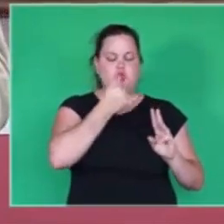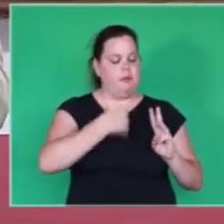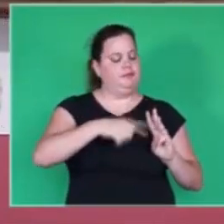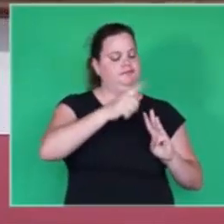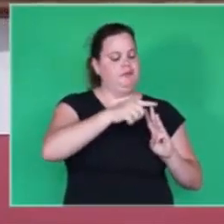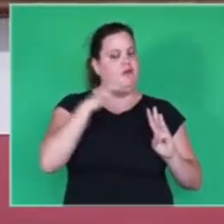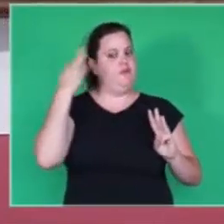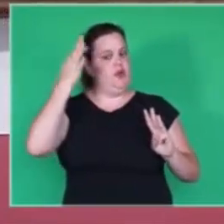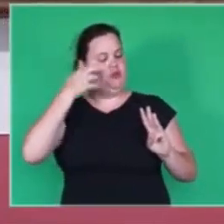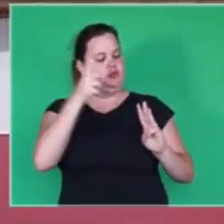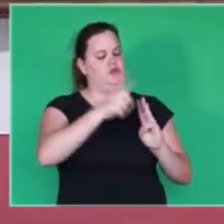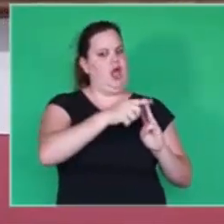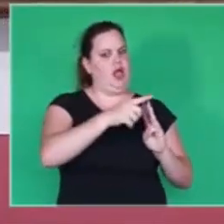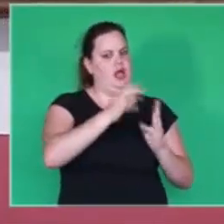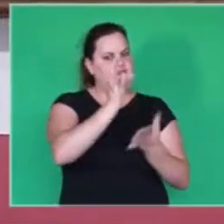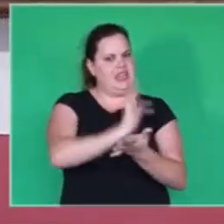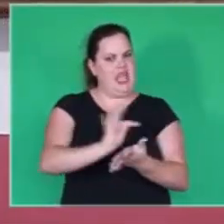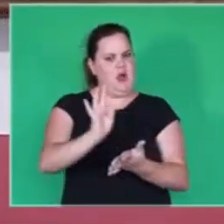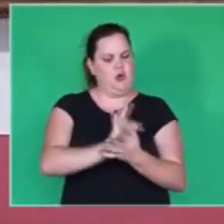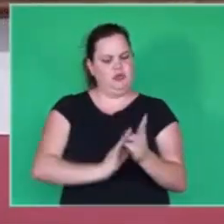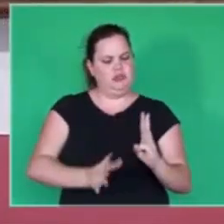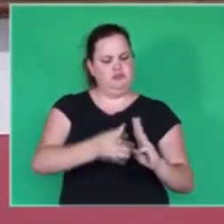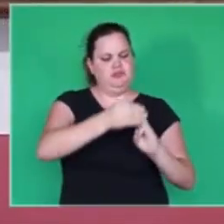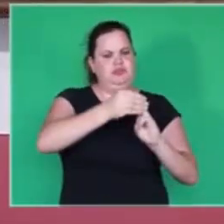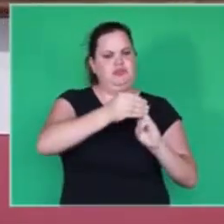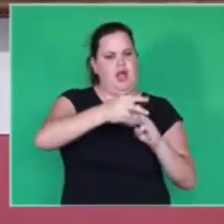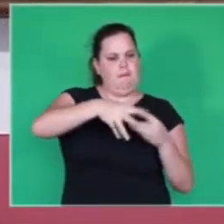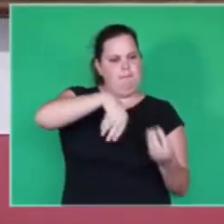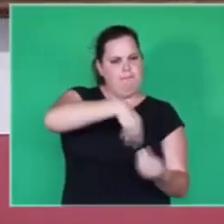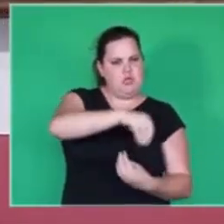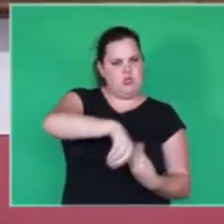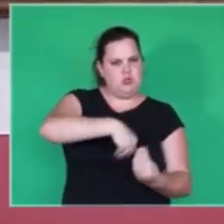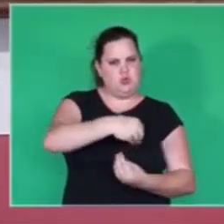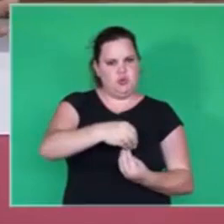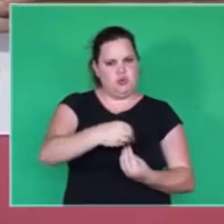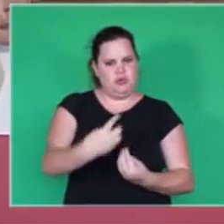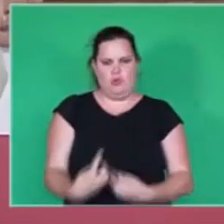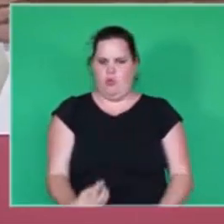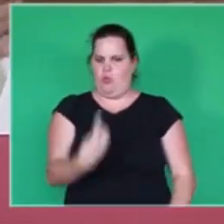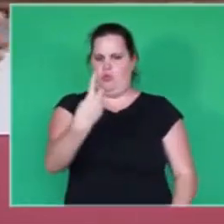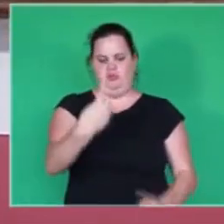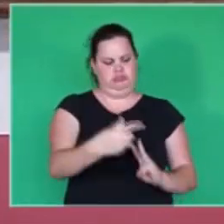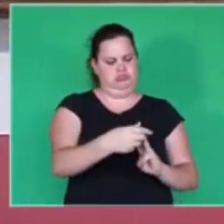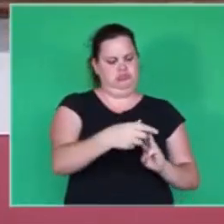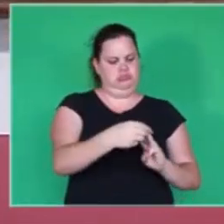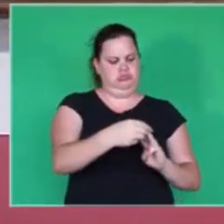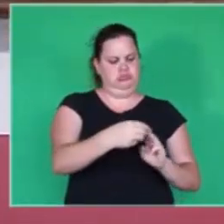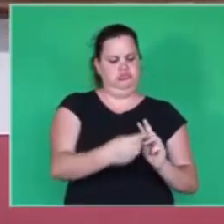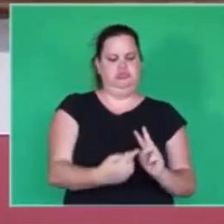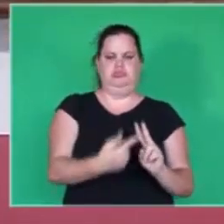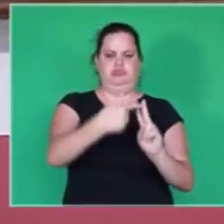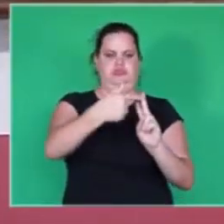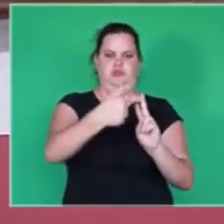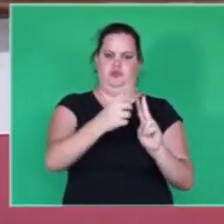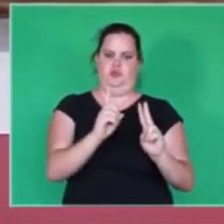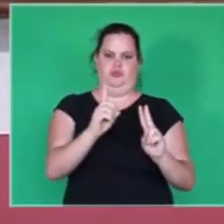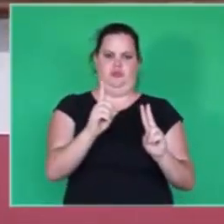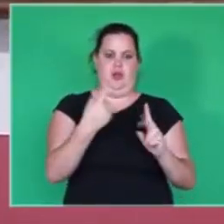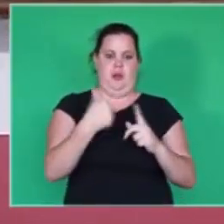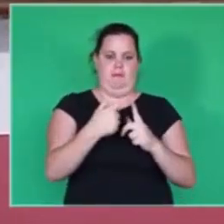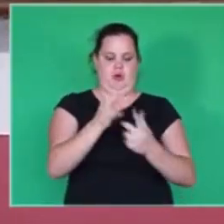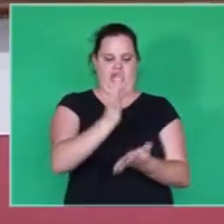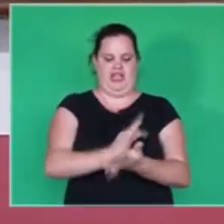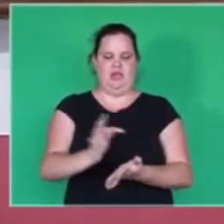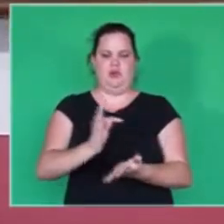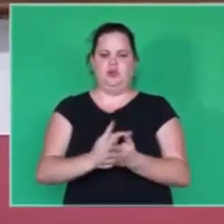tudo passou para um âmbito só. A teologia passou a ser